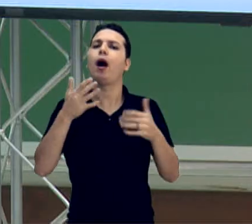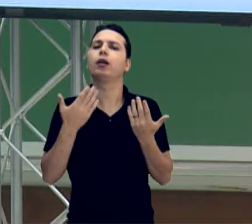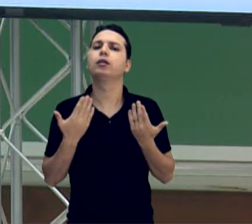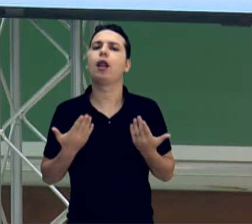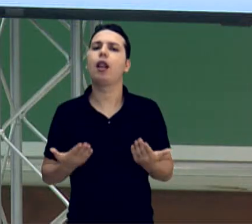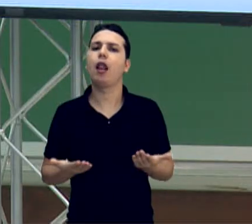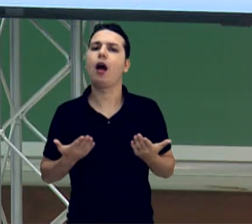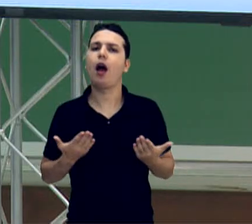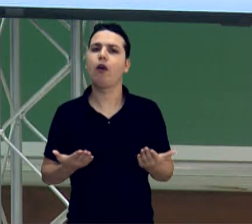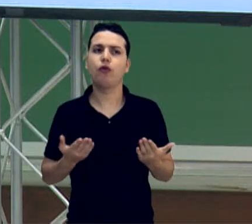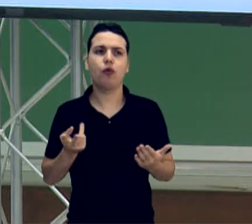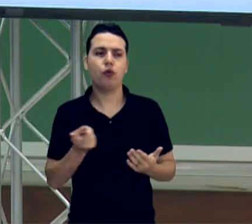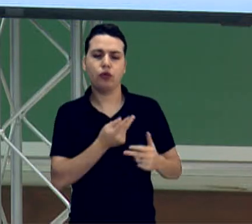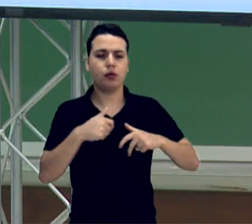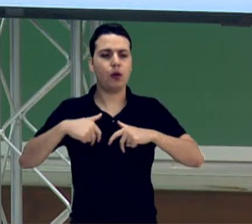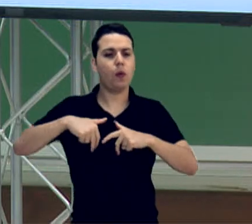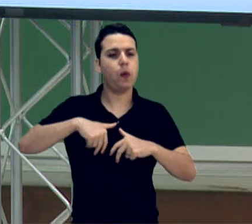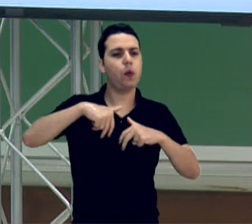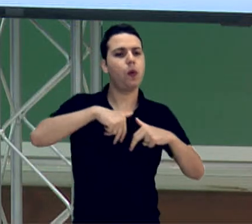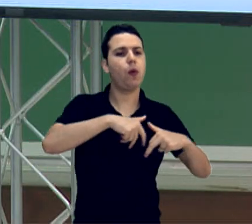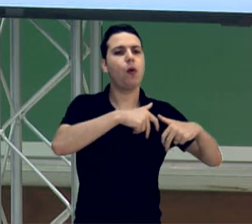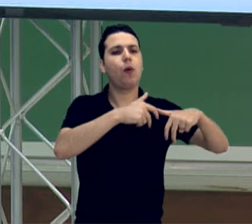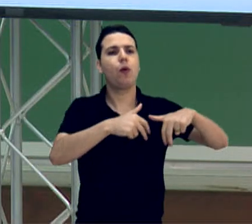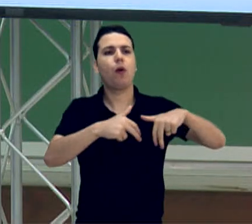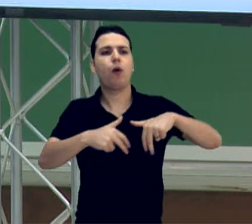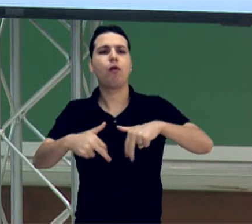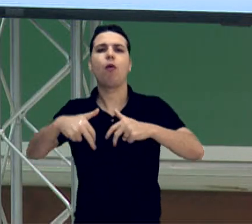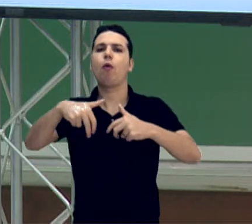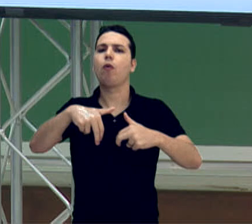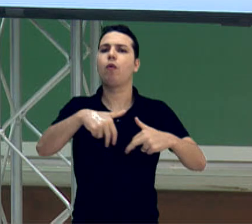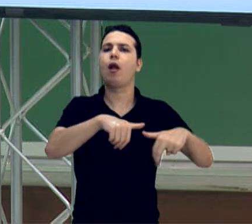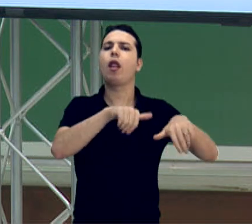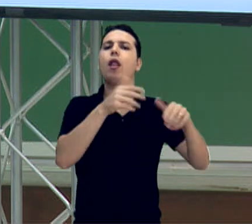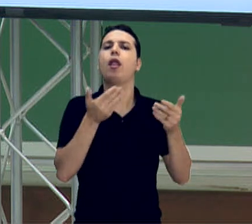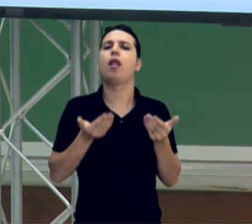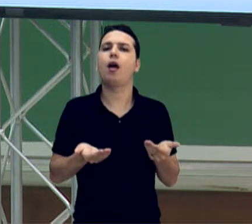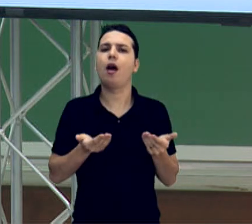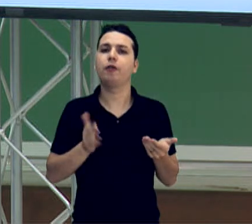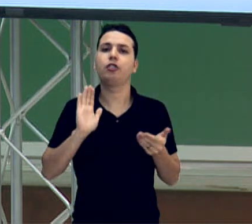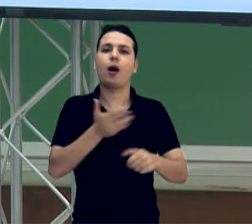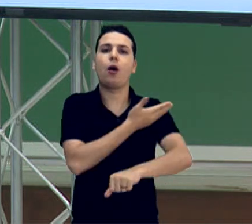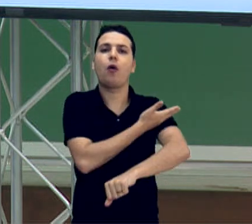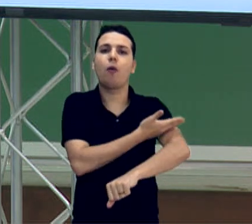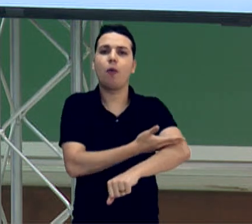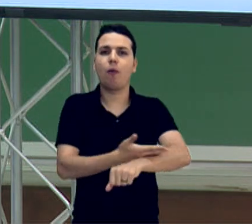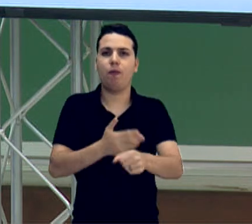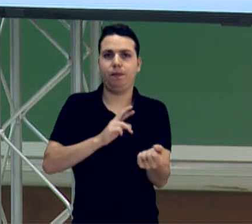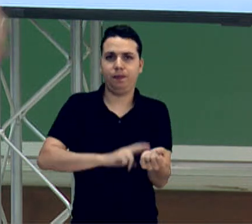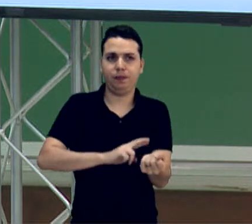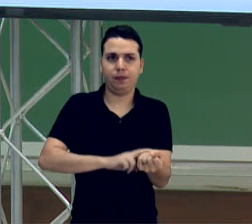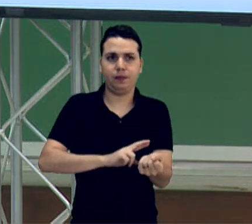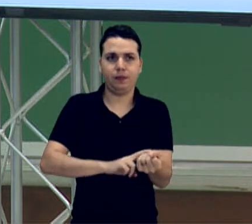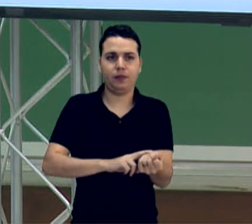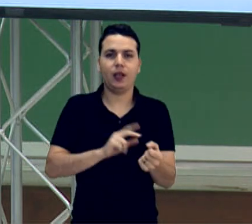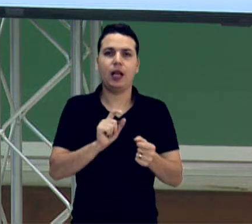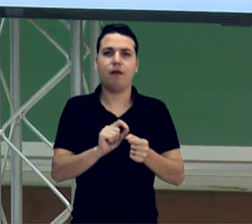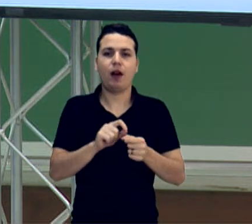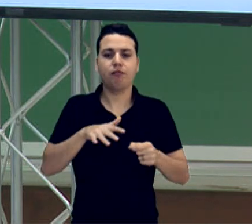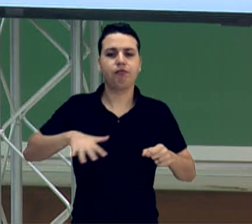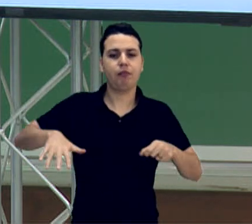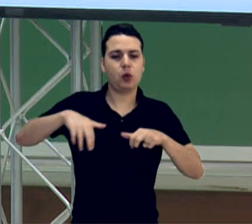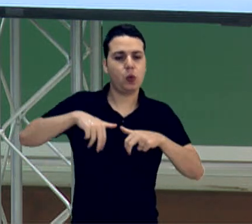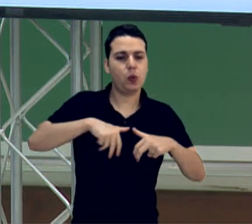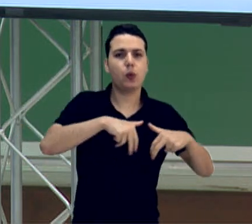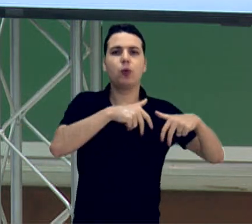suave, né? Os dois já sabem, né? Já estão habituados a esse ritmo e se deslocam tranquilamente pelo